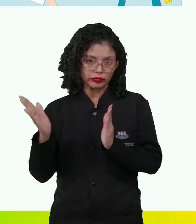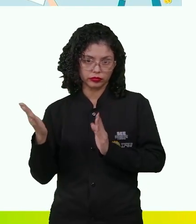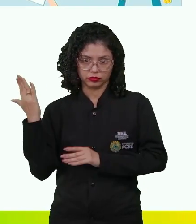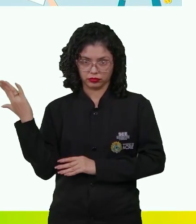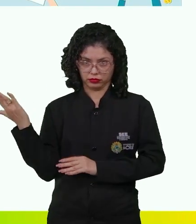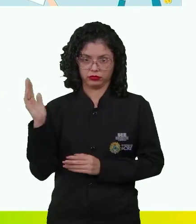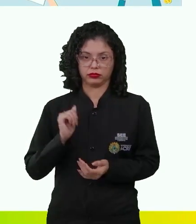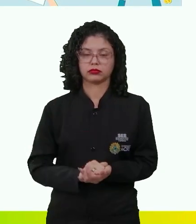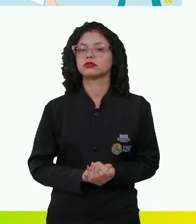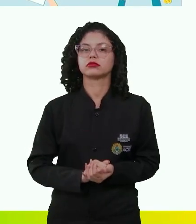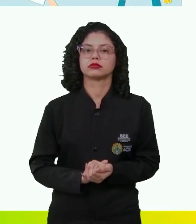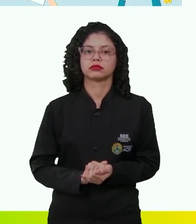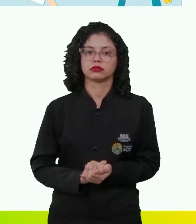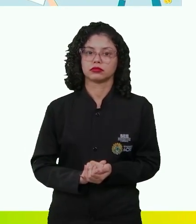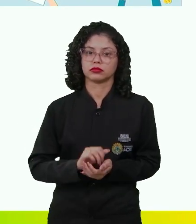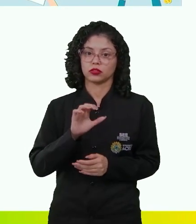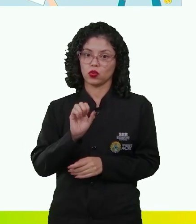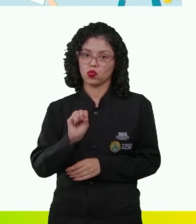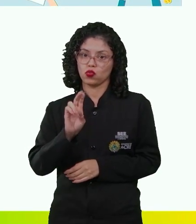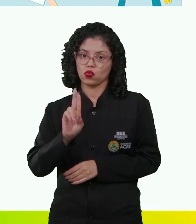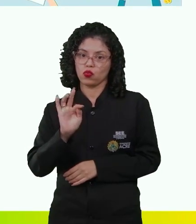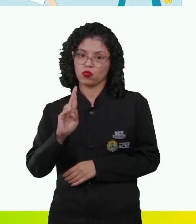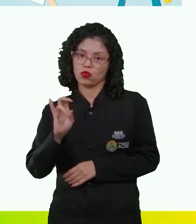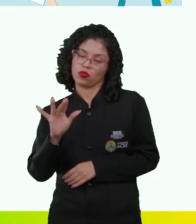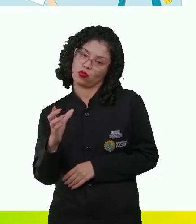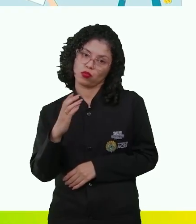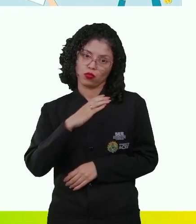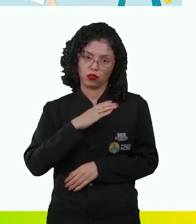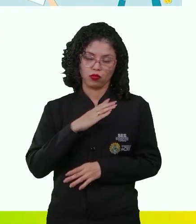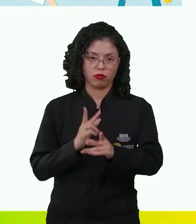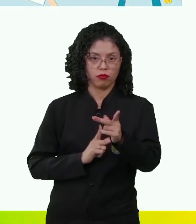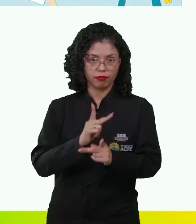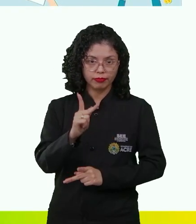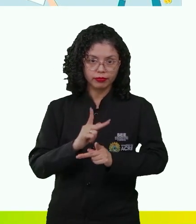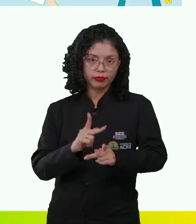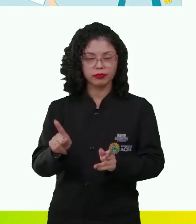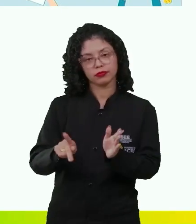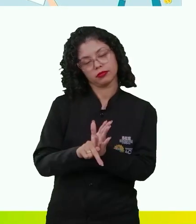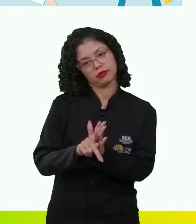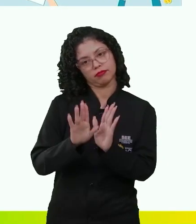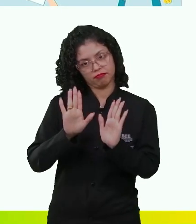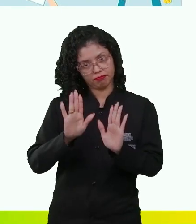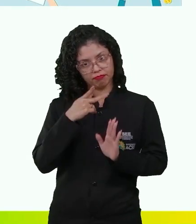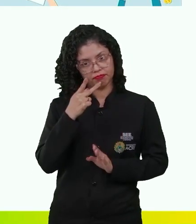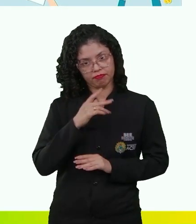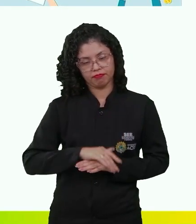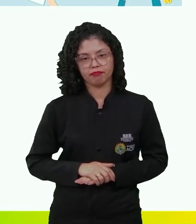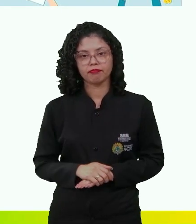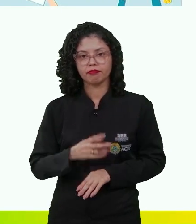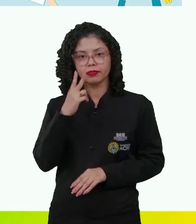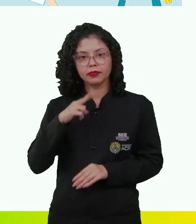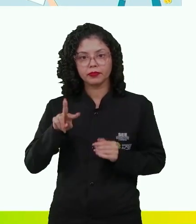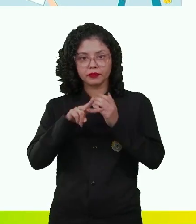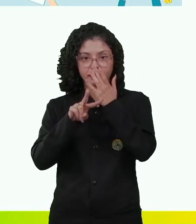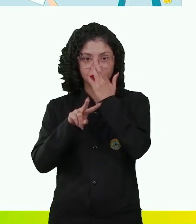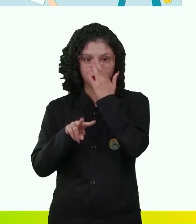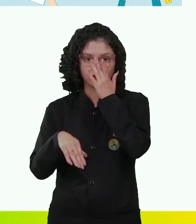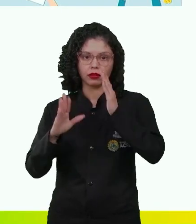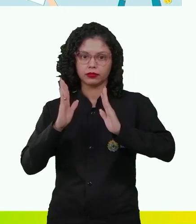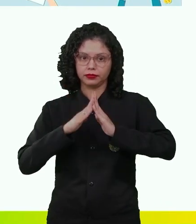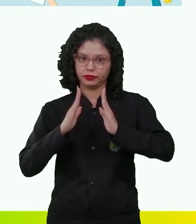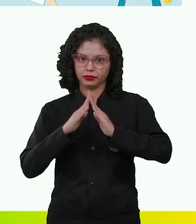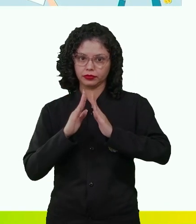nós temos a foto de um subúrbio, de uma cidade planejada, digamos assim. Vocês vejam que as